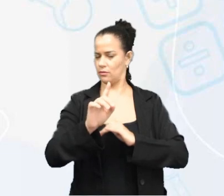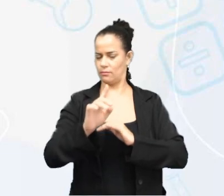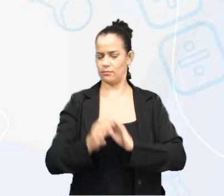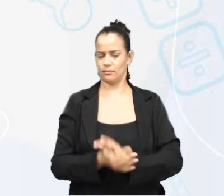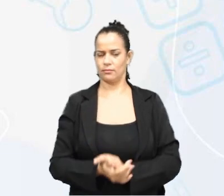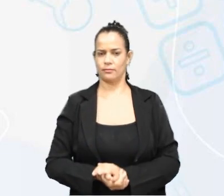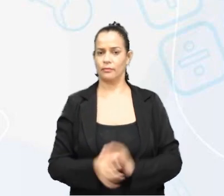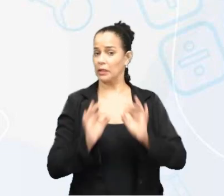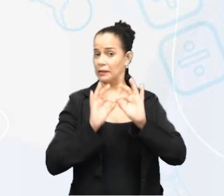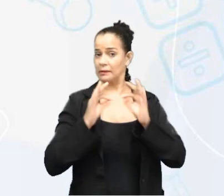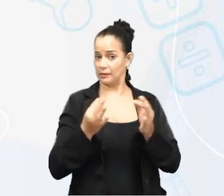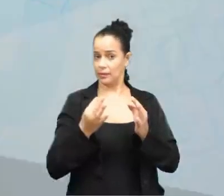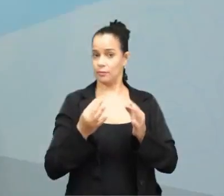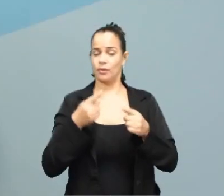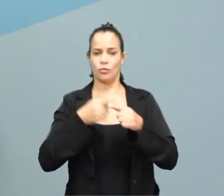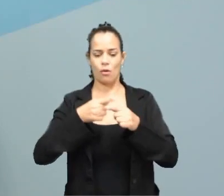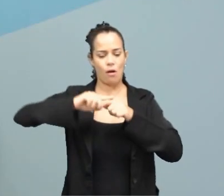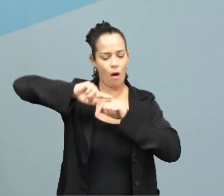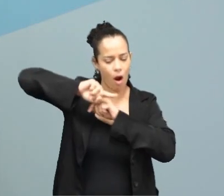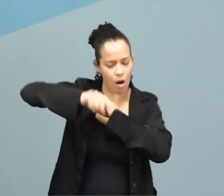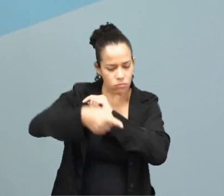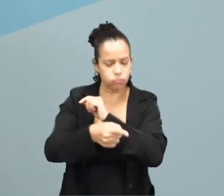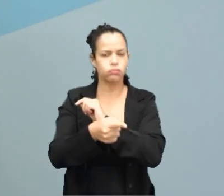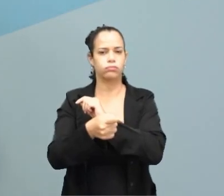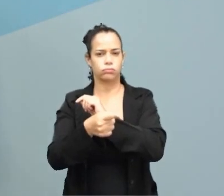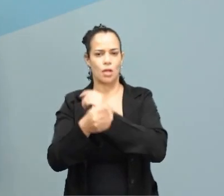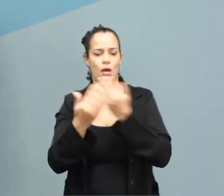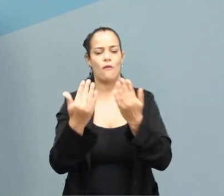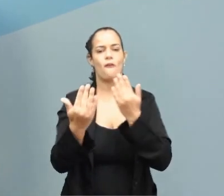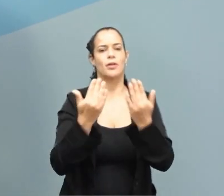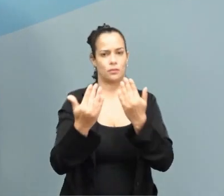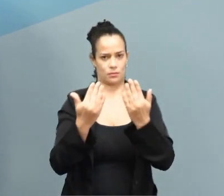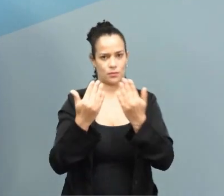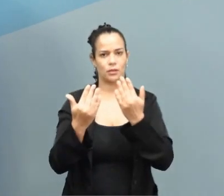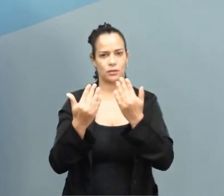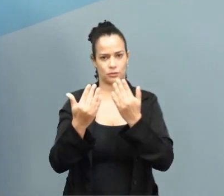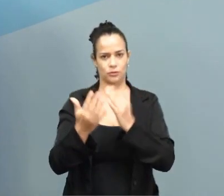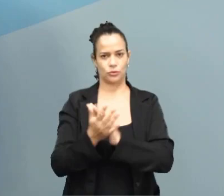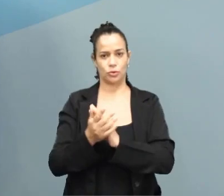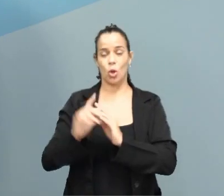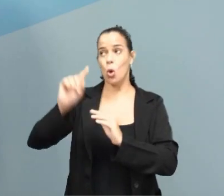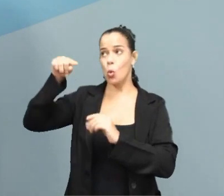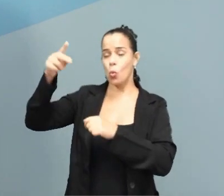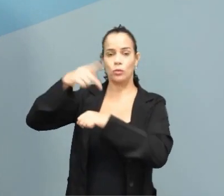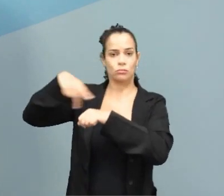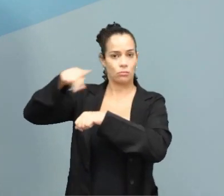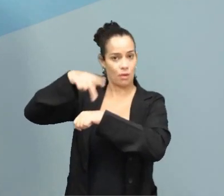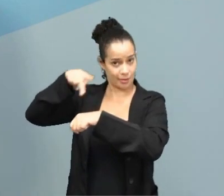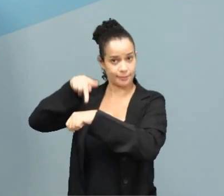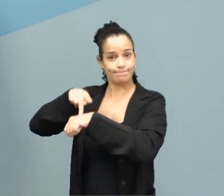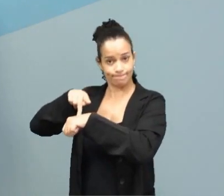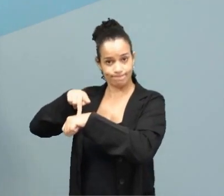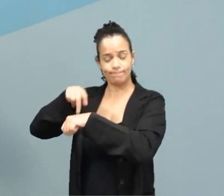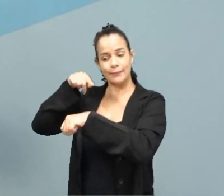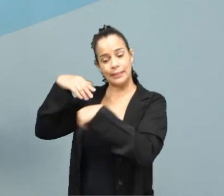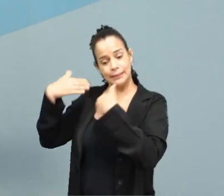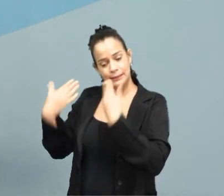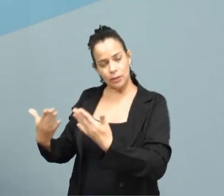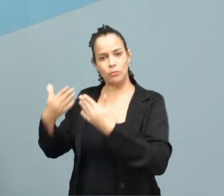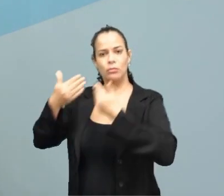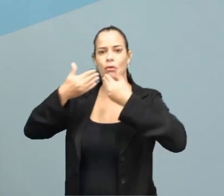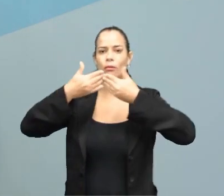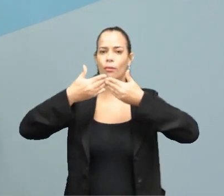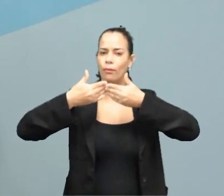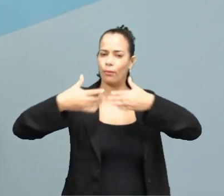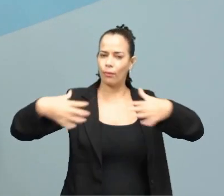notícia simples. Ela vai aprofundar, ela vai fazer comparações, né, com outros países. Então, isso já